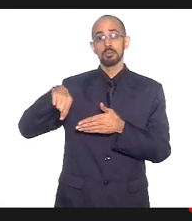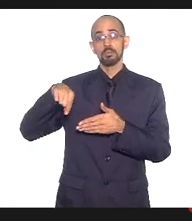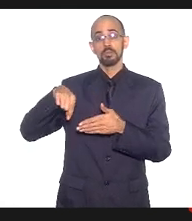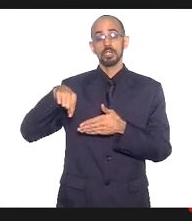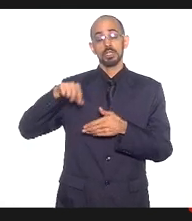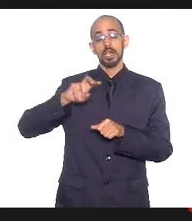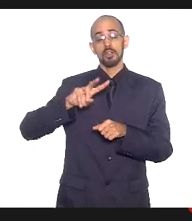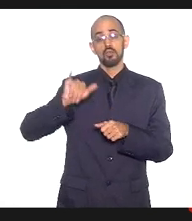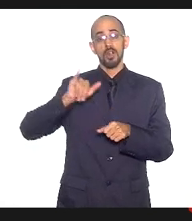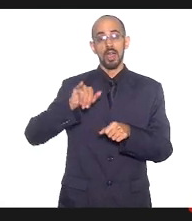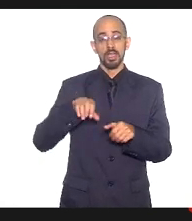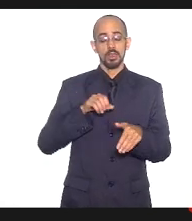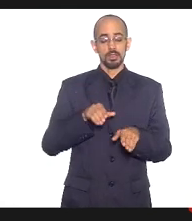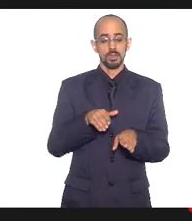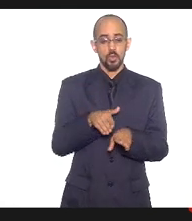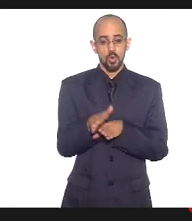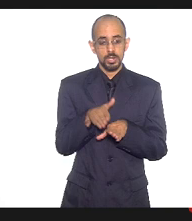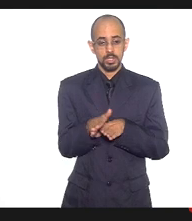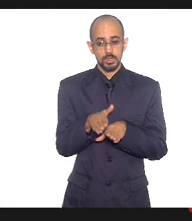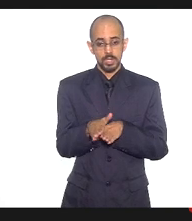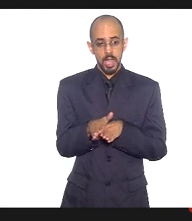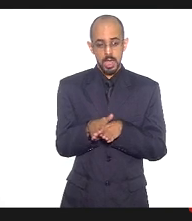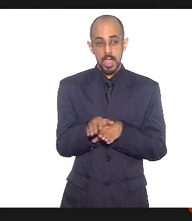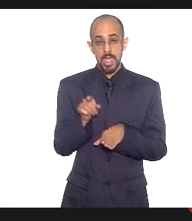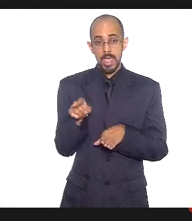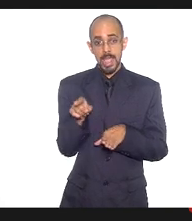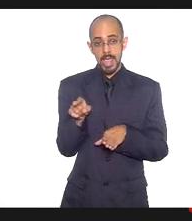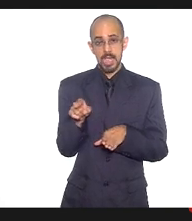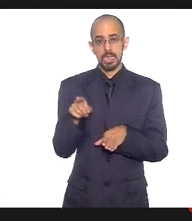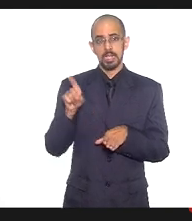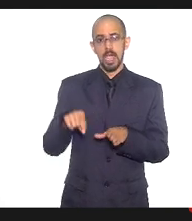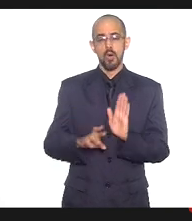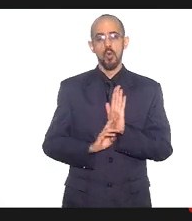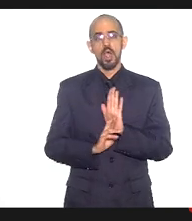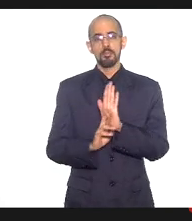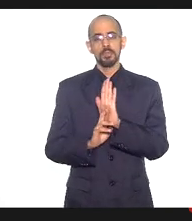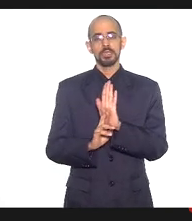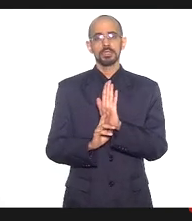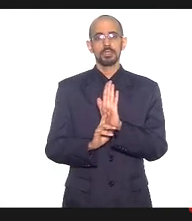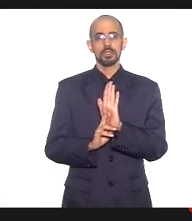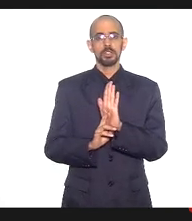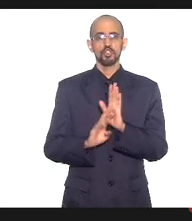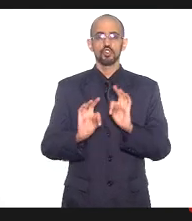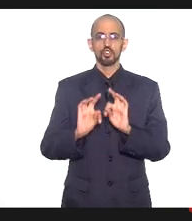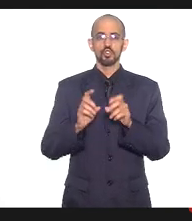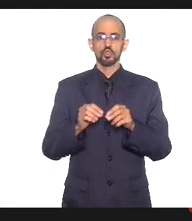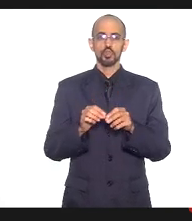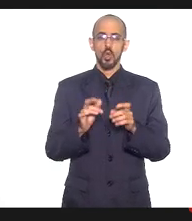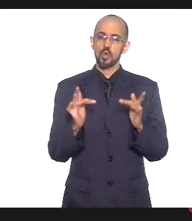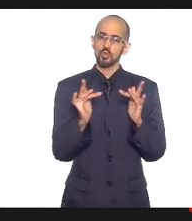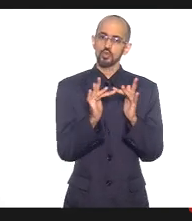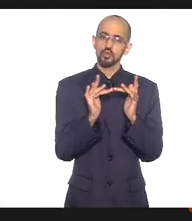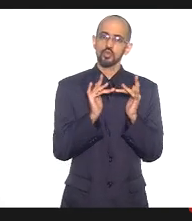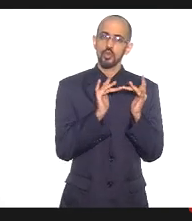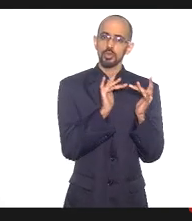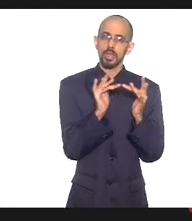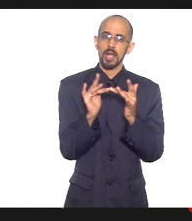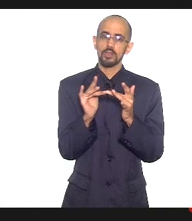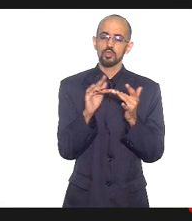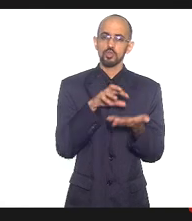consórcio, figurando este operador como representante de todas as interações com órgãos